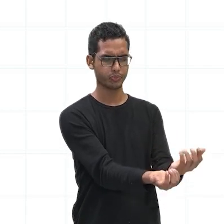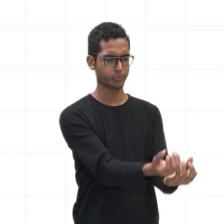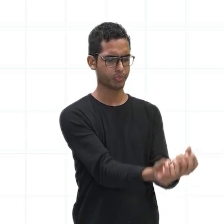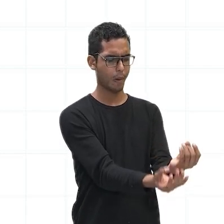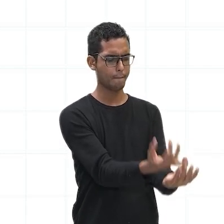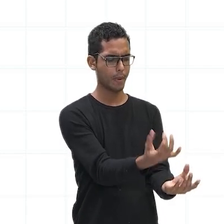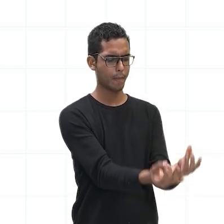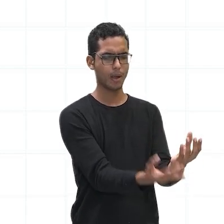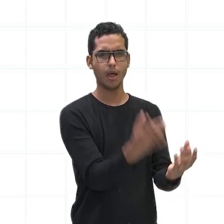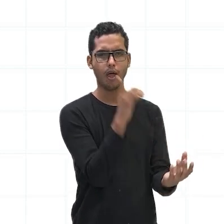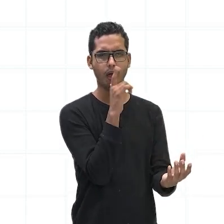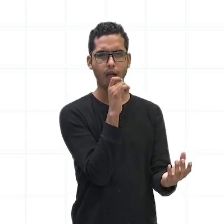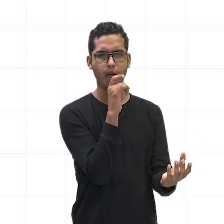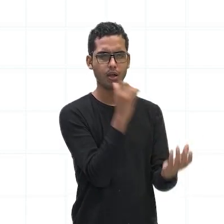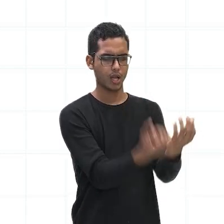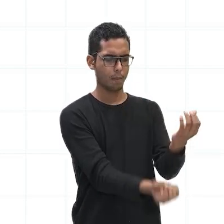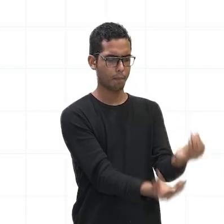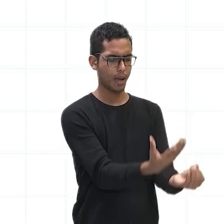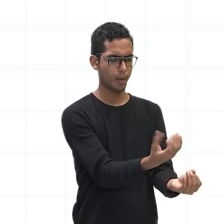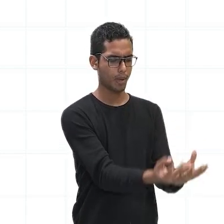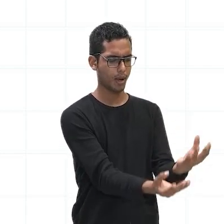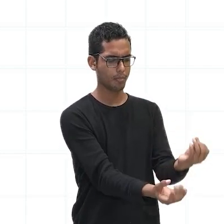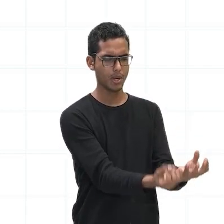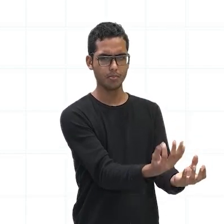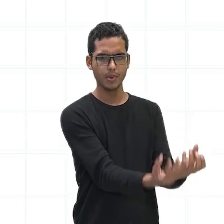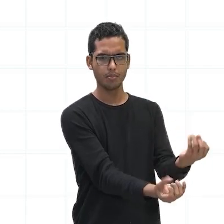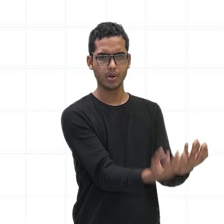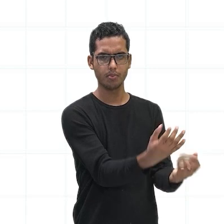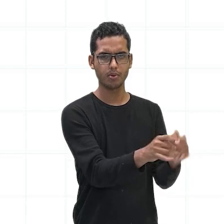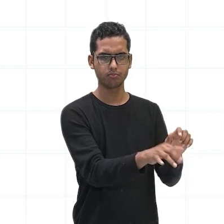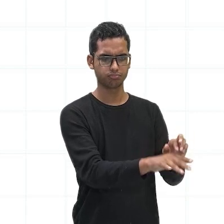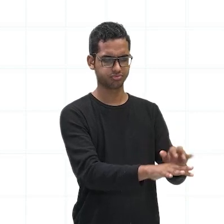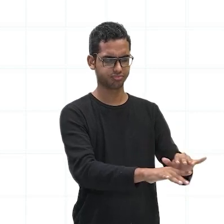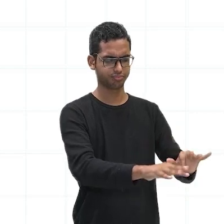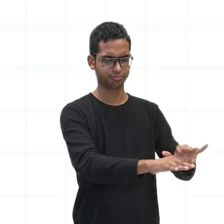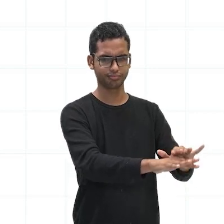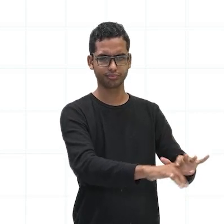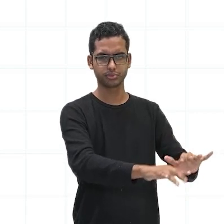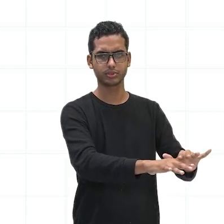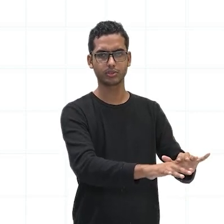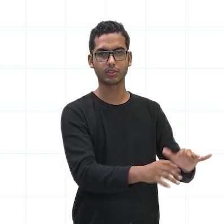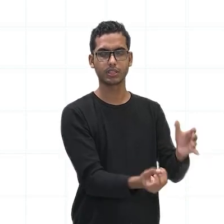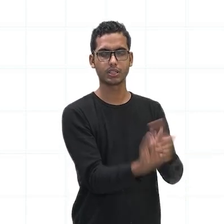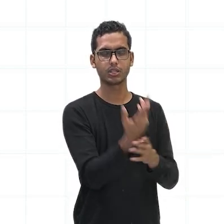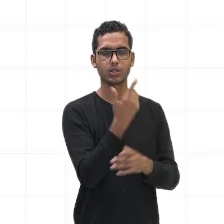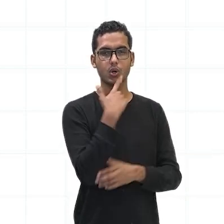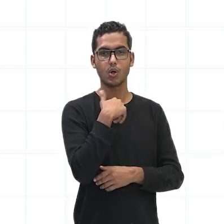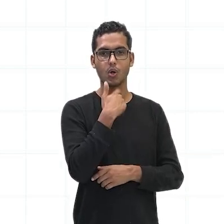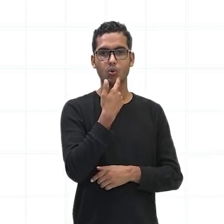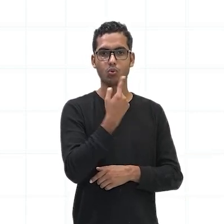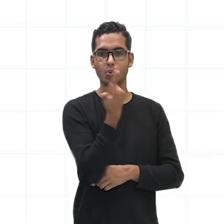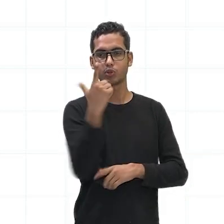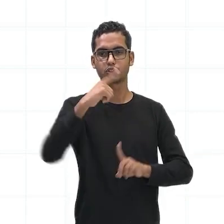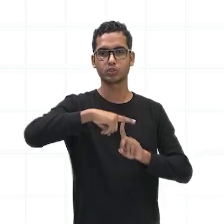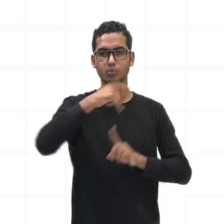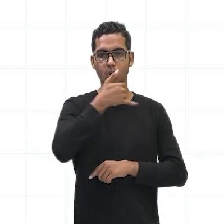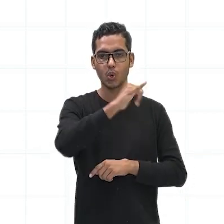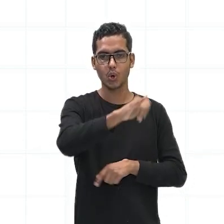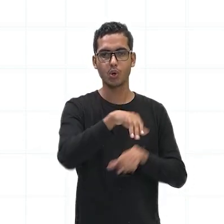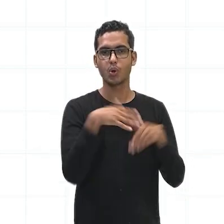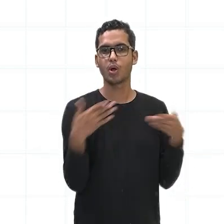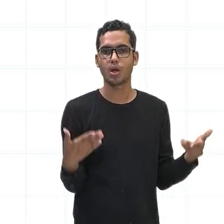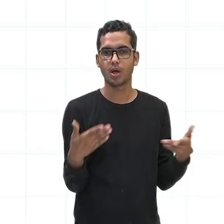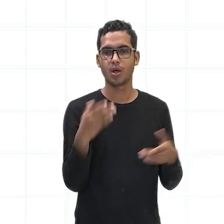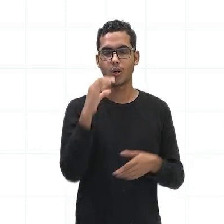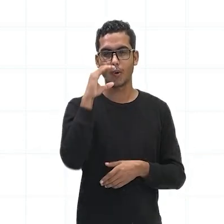movimentação, energia cinética. Só que essa energia ela vai gerar um outro tipo de energia, que é o calor. Olha como está quente, a fumaça